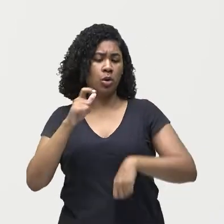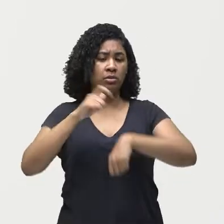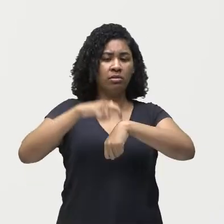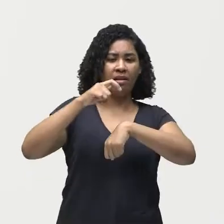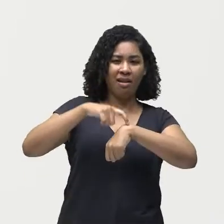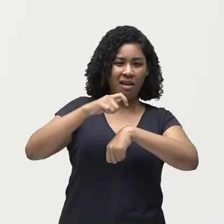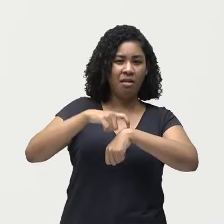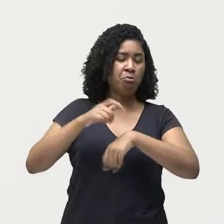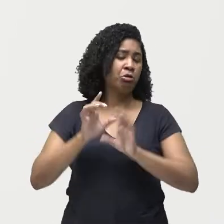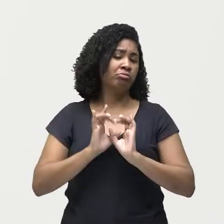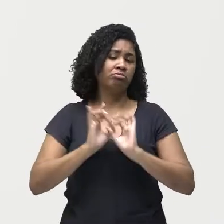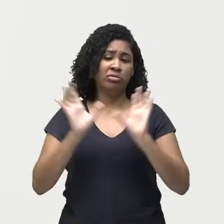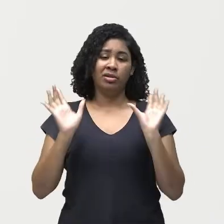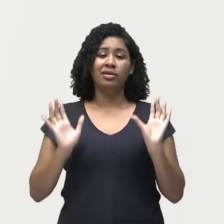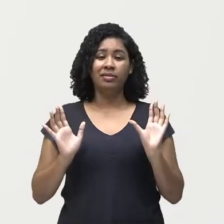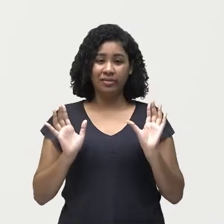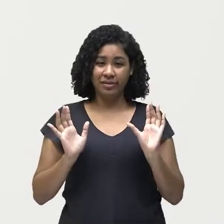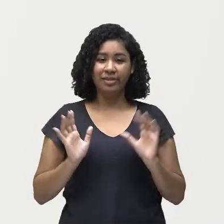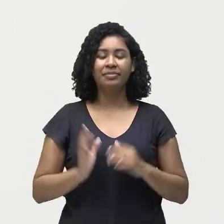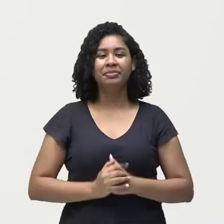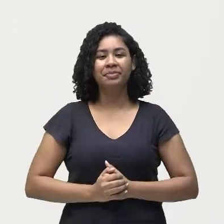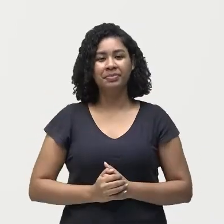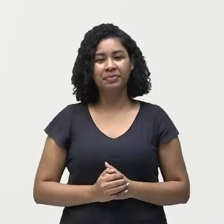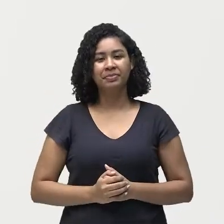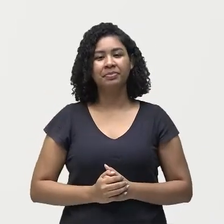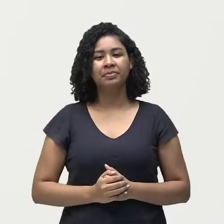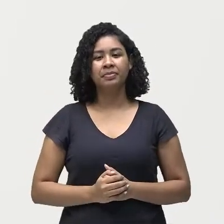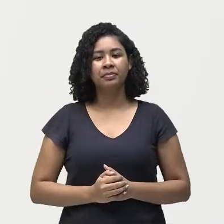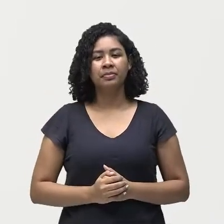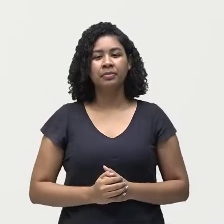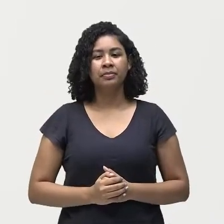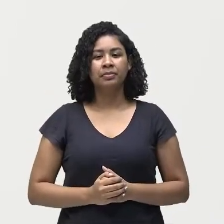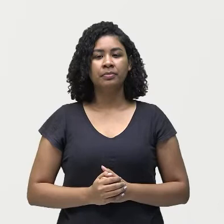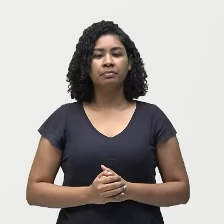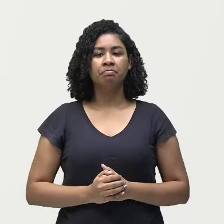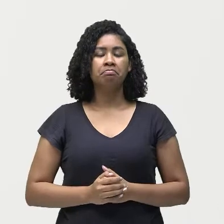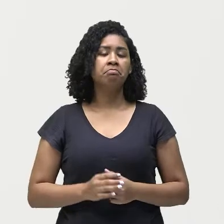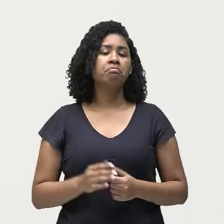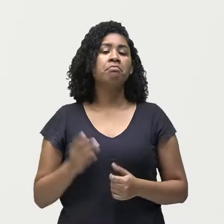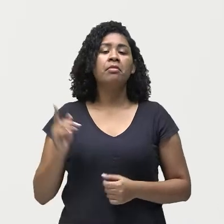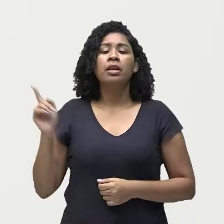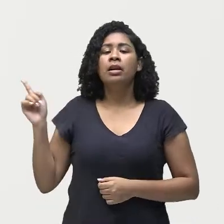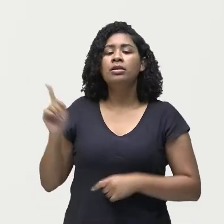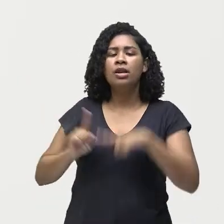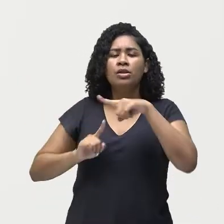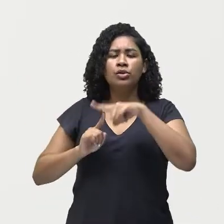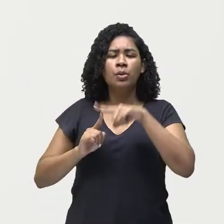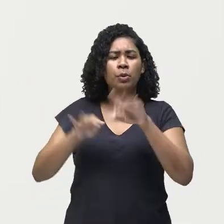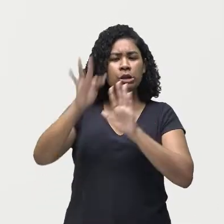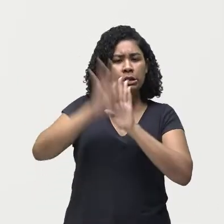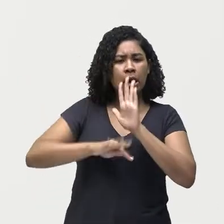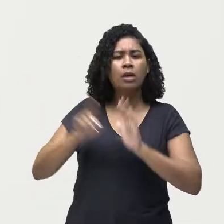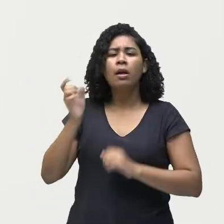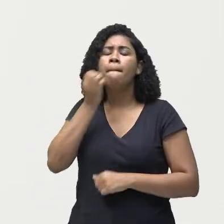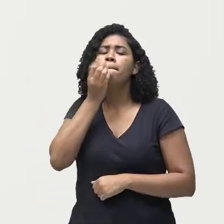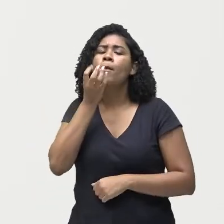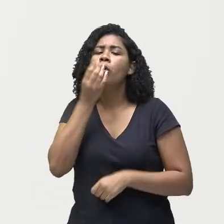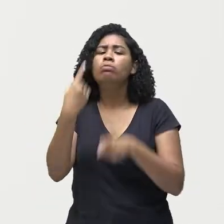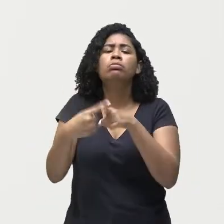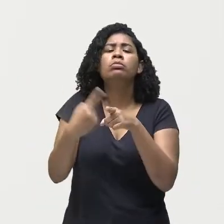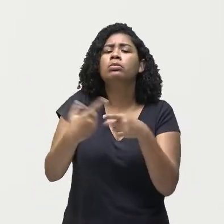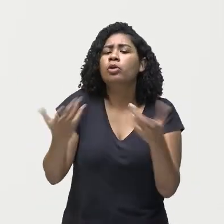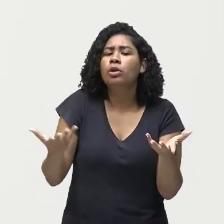ler determinado texto, ou obra, ou livro. Então, quais são os benefícios, quais são as vantagens desse tipo